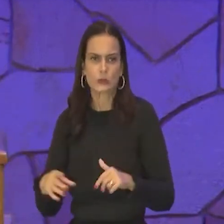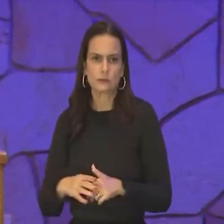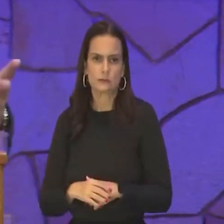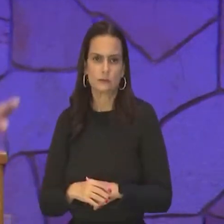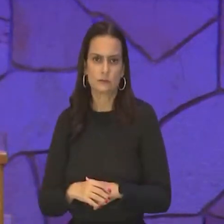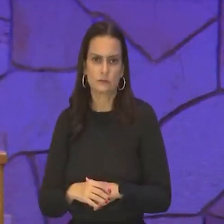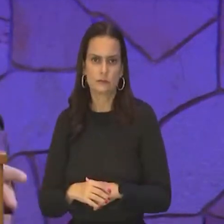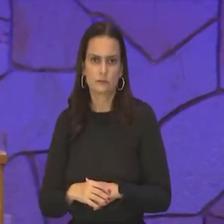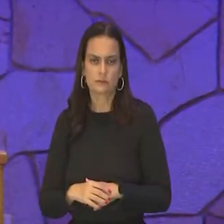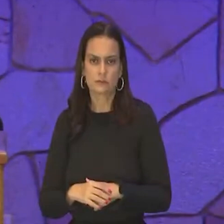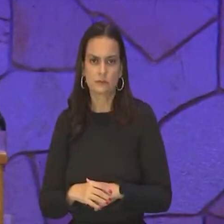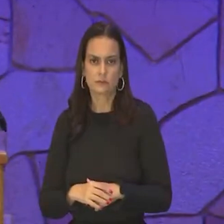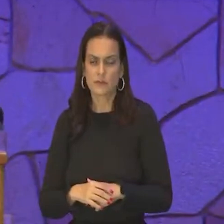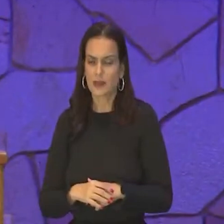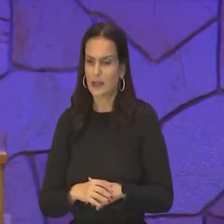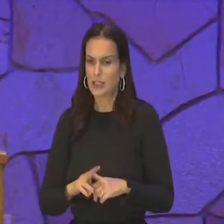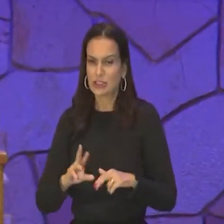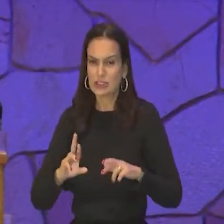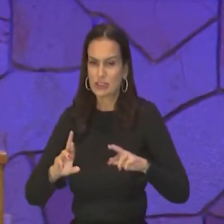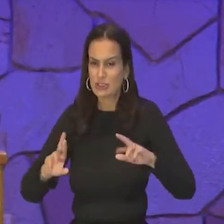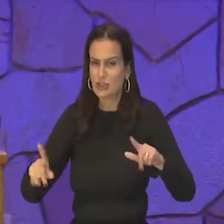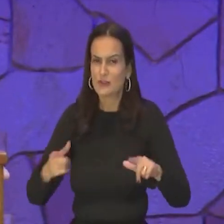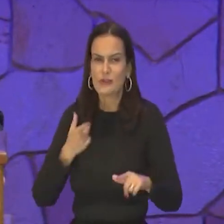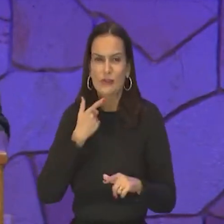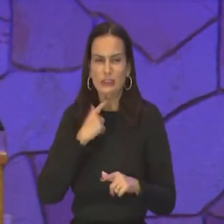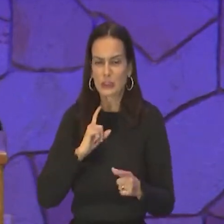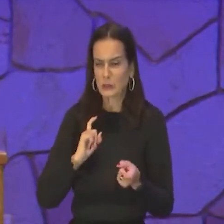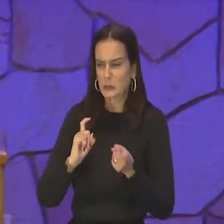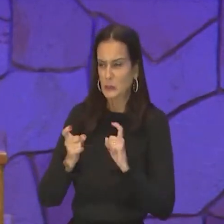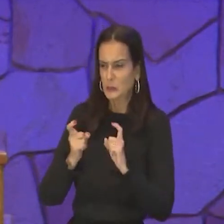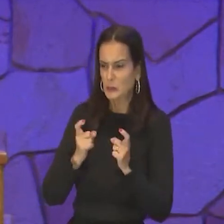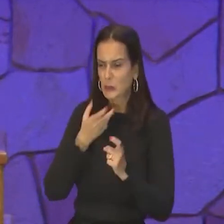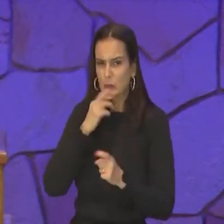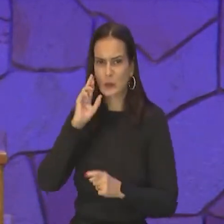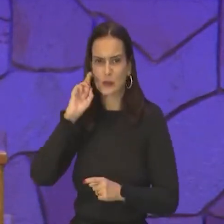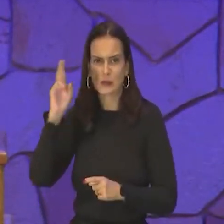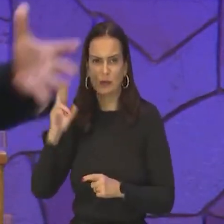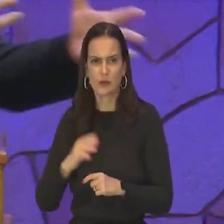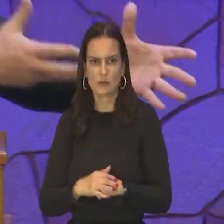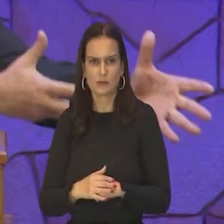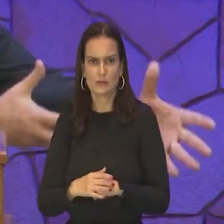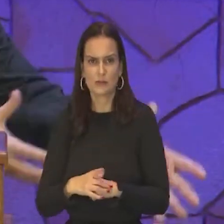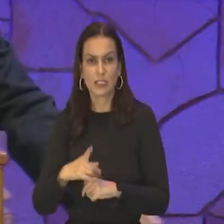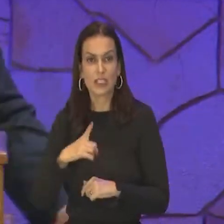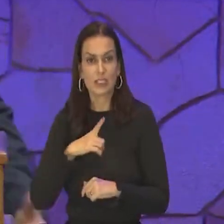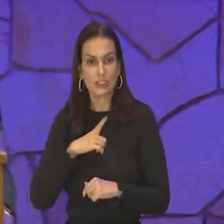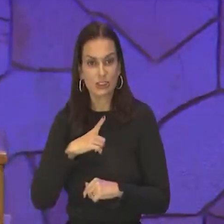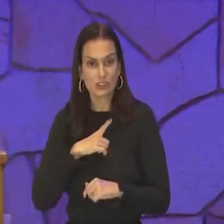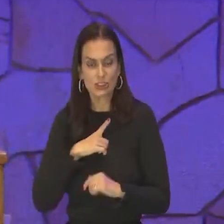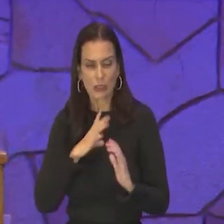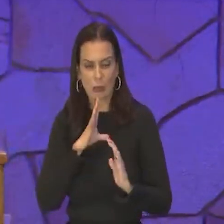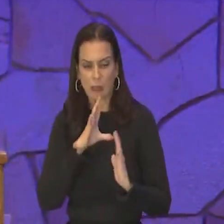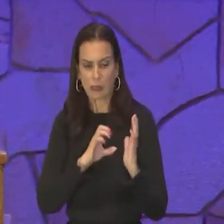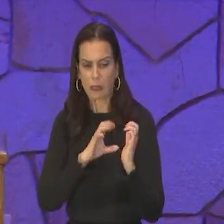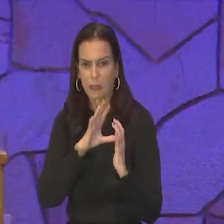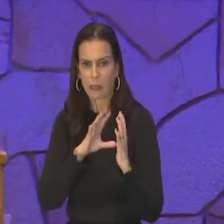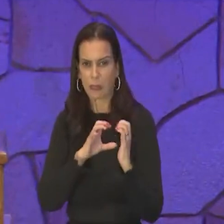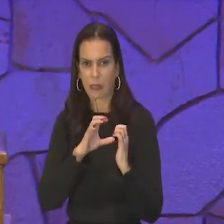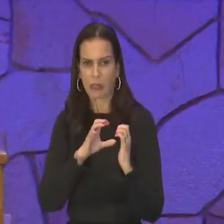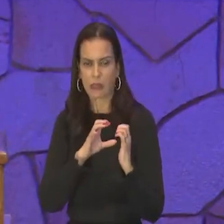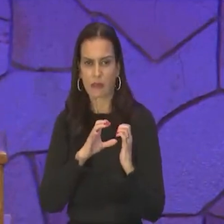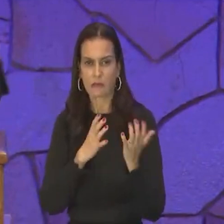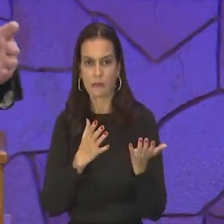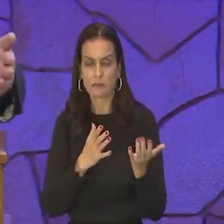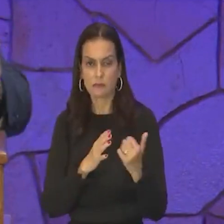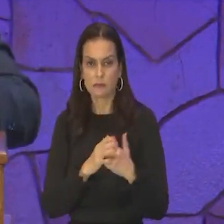inclusive contrariando o próprio Senhor, discutindo com o Senhor. Eles possuíam intriga entre eles.